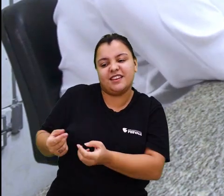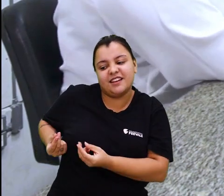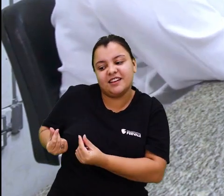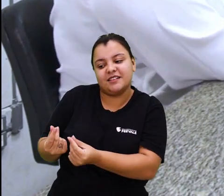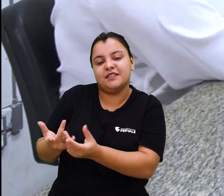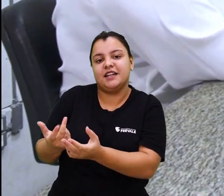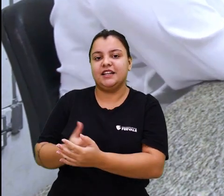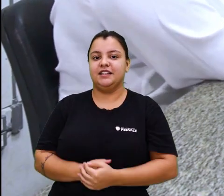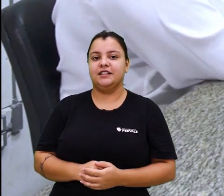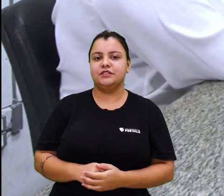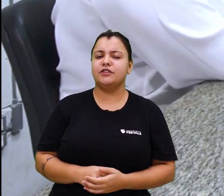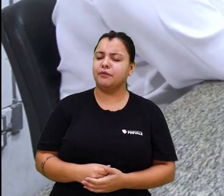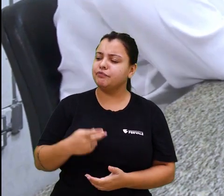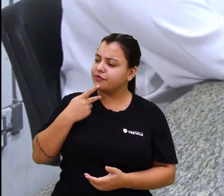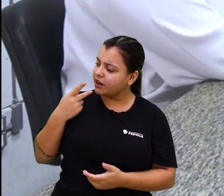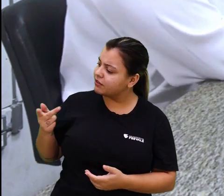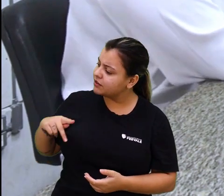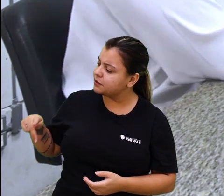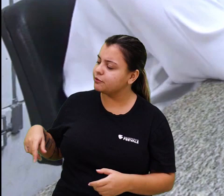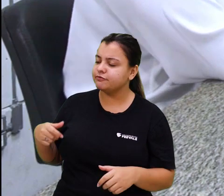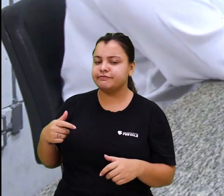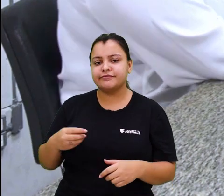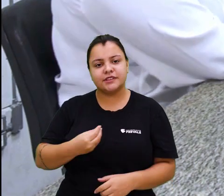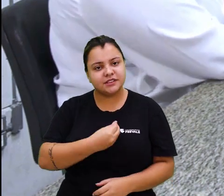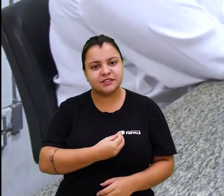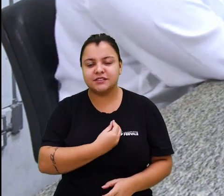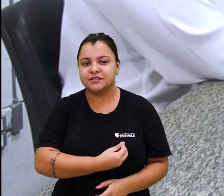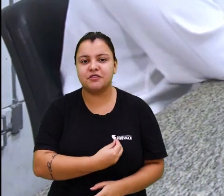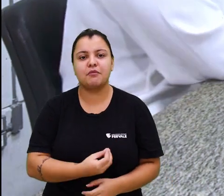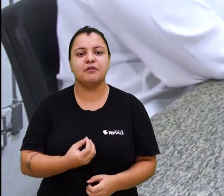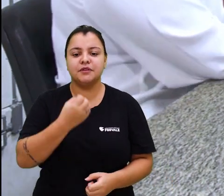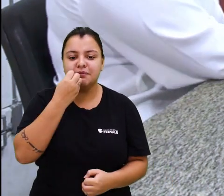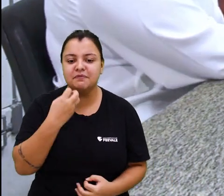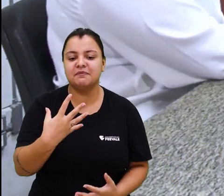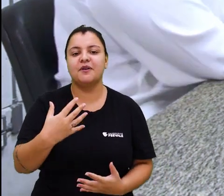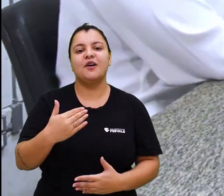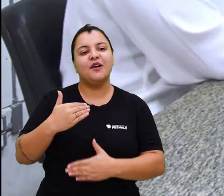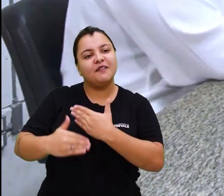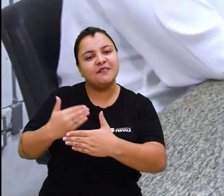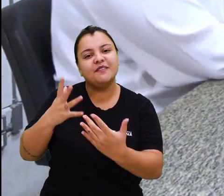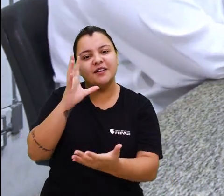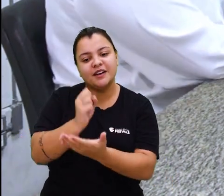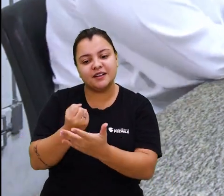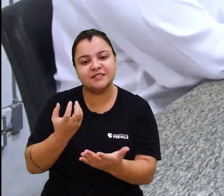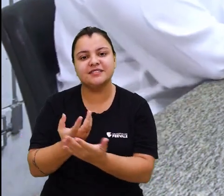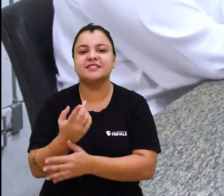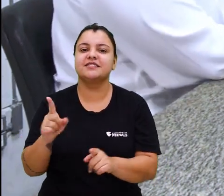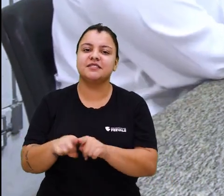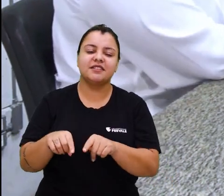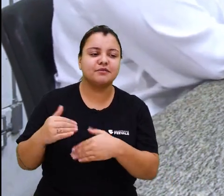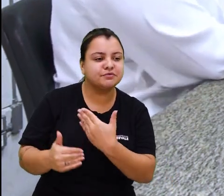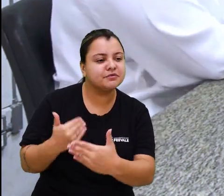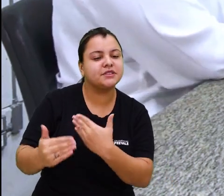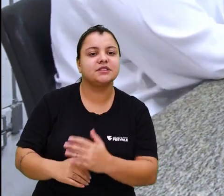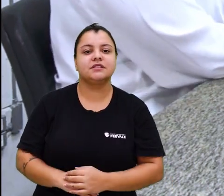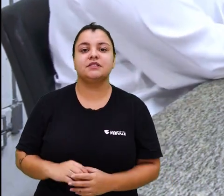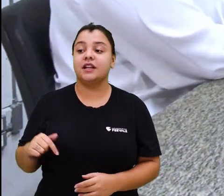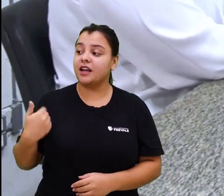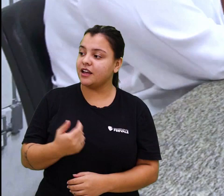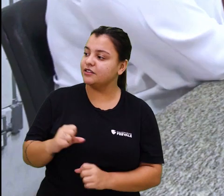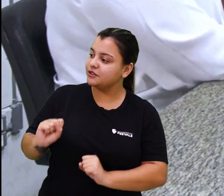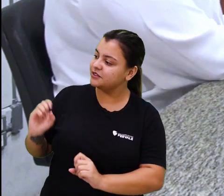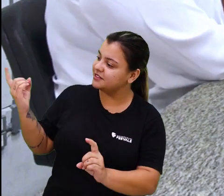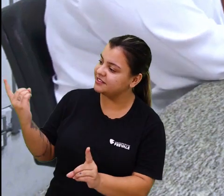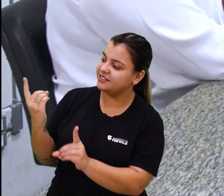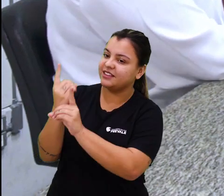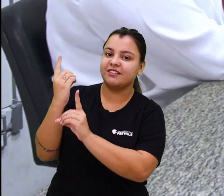e é bem isso que o prof disse vida longa pra tua trajetória vida longa pro Podcast vida longa pro núcleo e que a gente possa se se encontrar